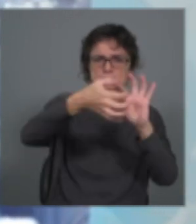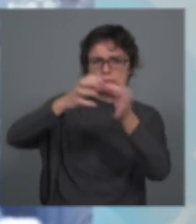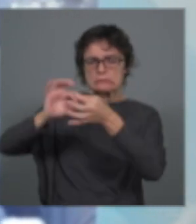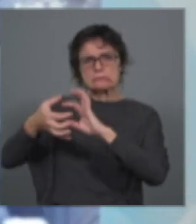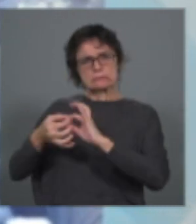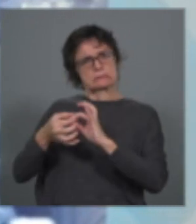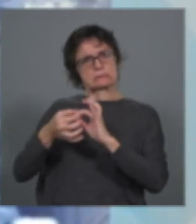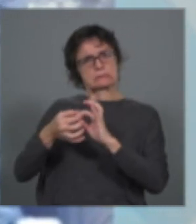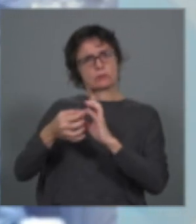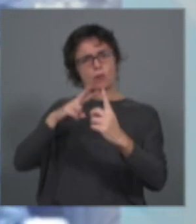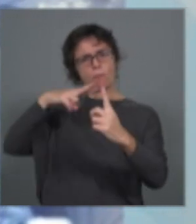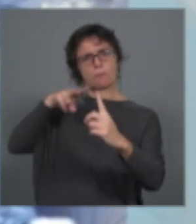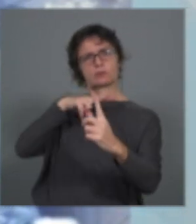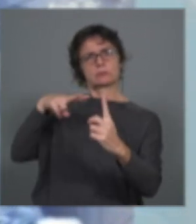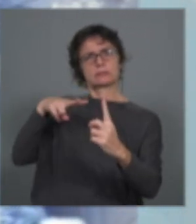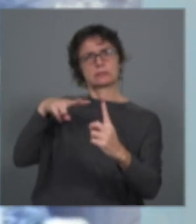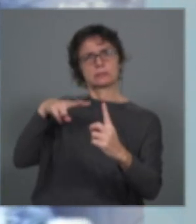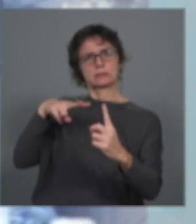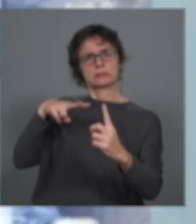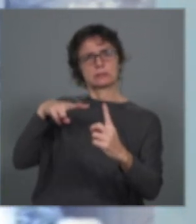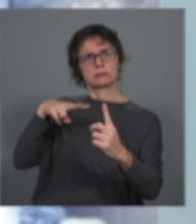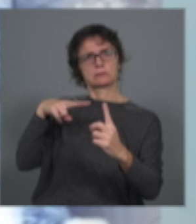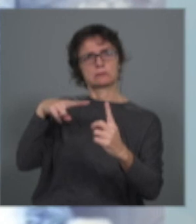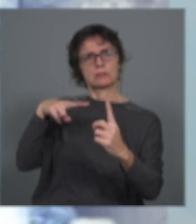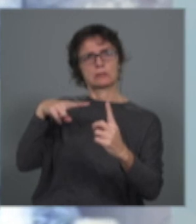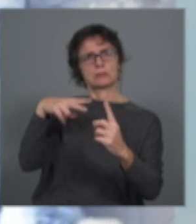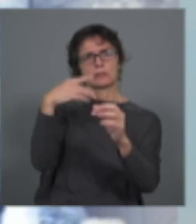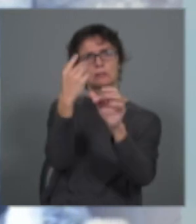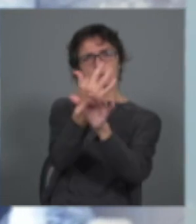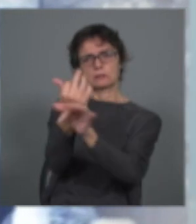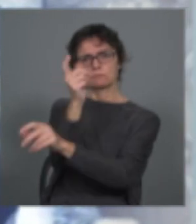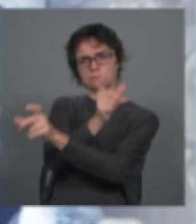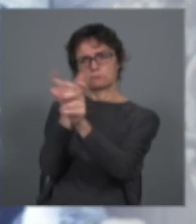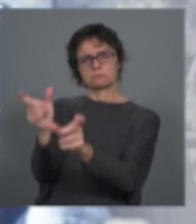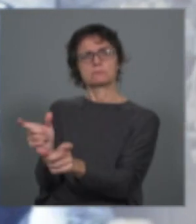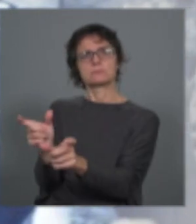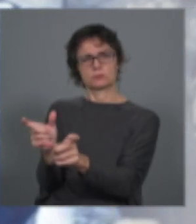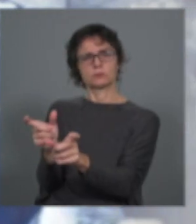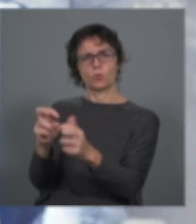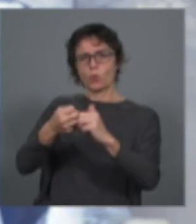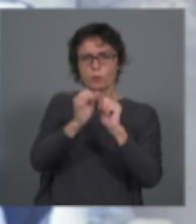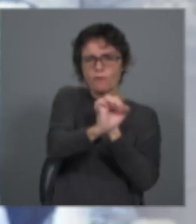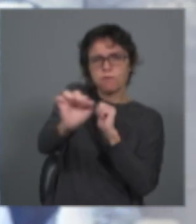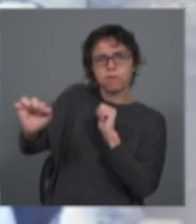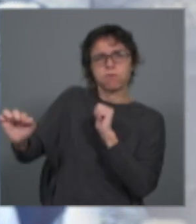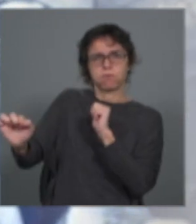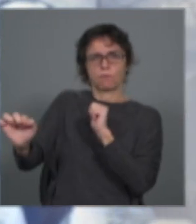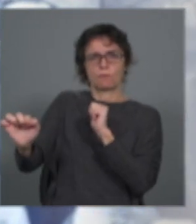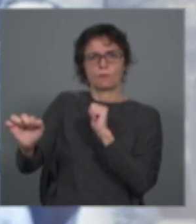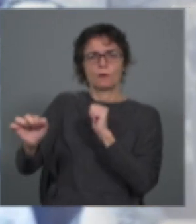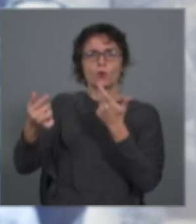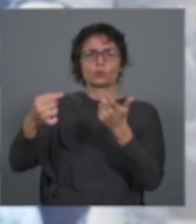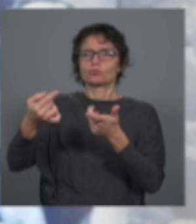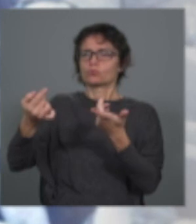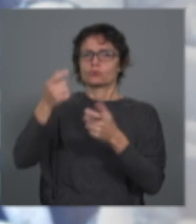escala de todas as pessoas, dos problemas que têm diante de si, dos apelos que são feitos